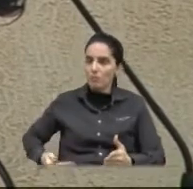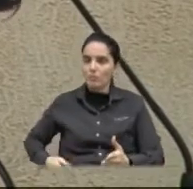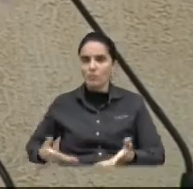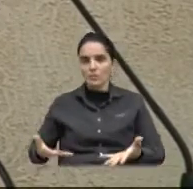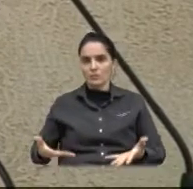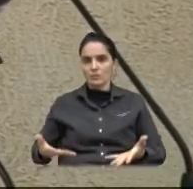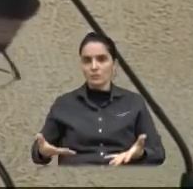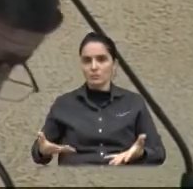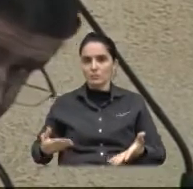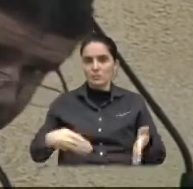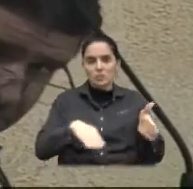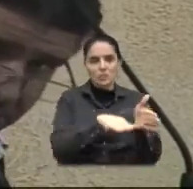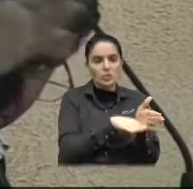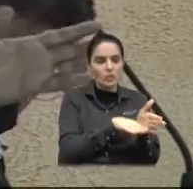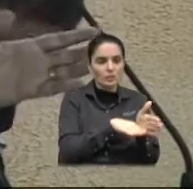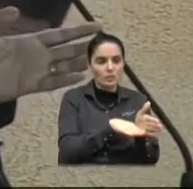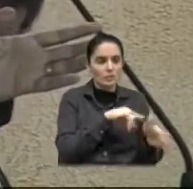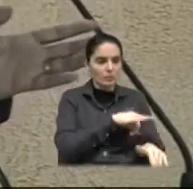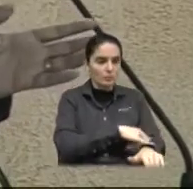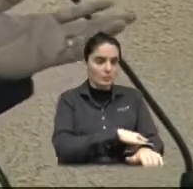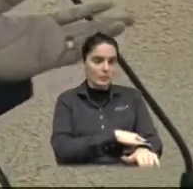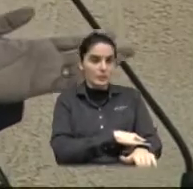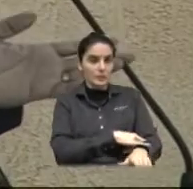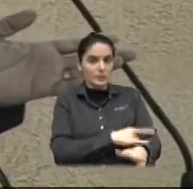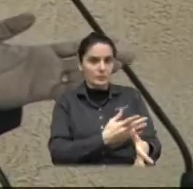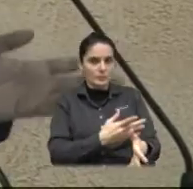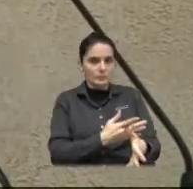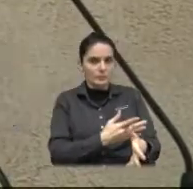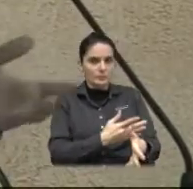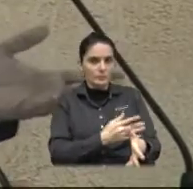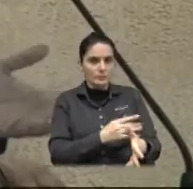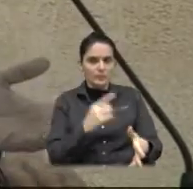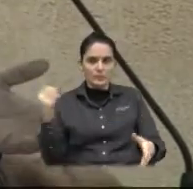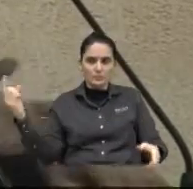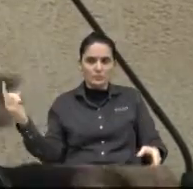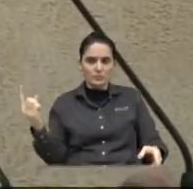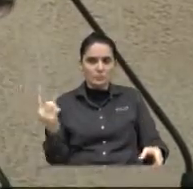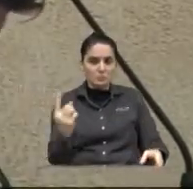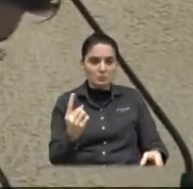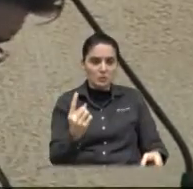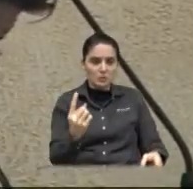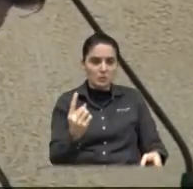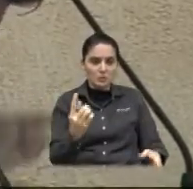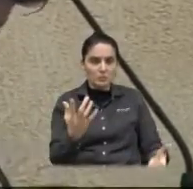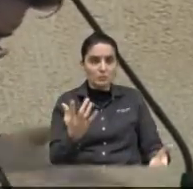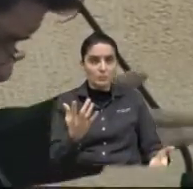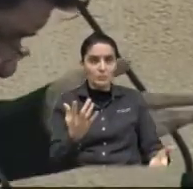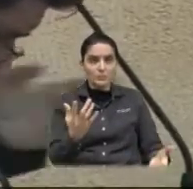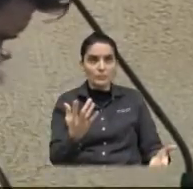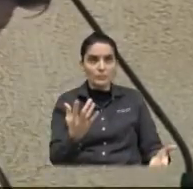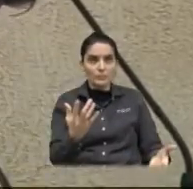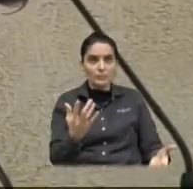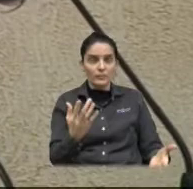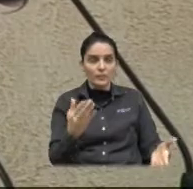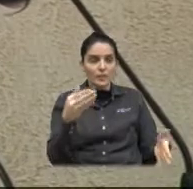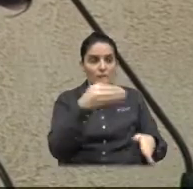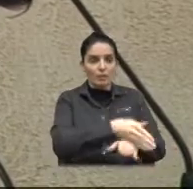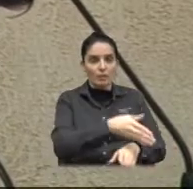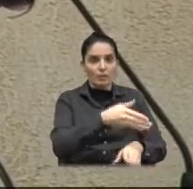um aluno se mulher e aí eu não sei e aí ele queria usar o